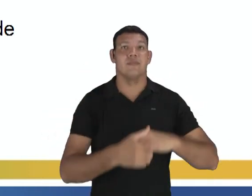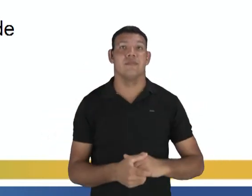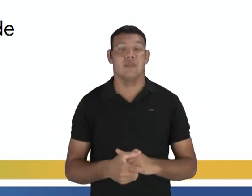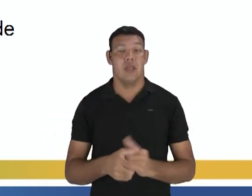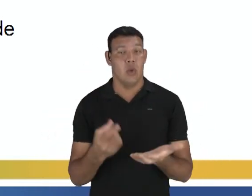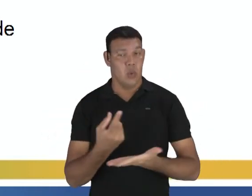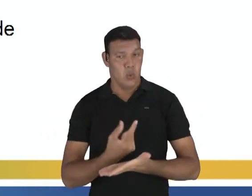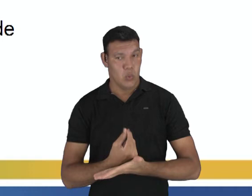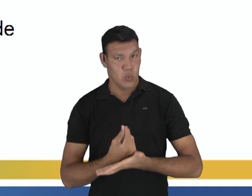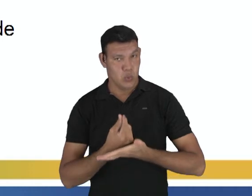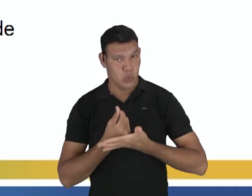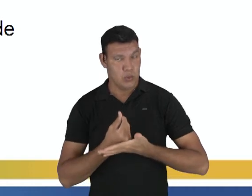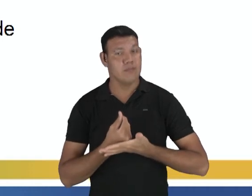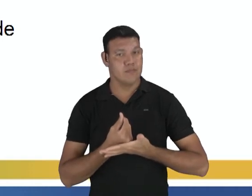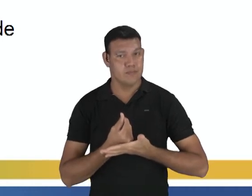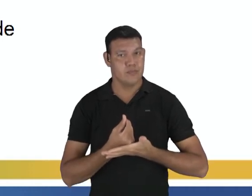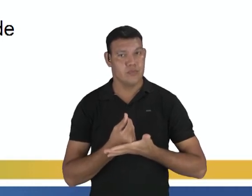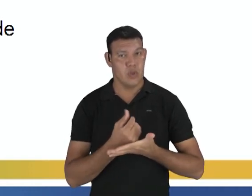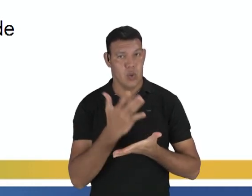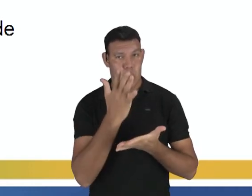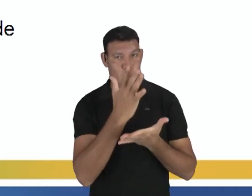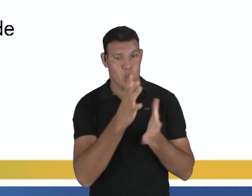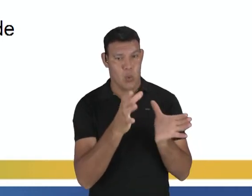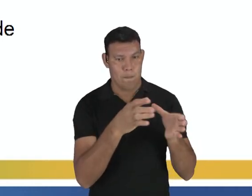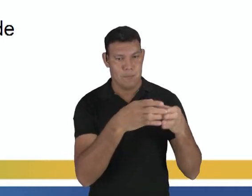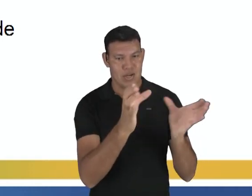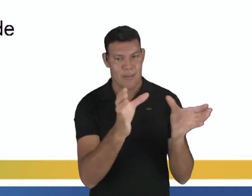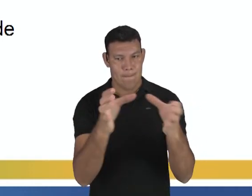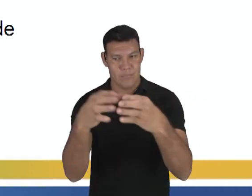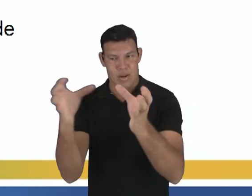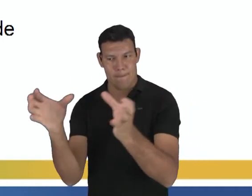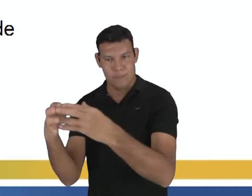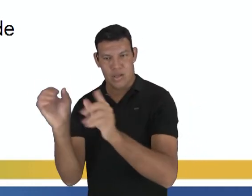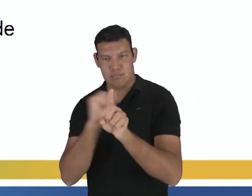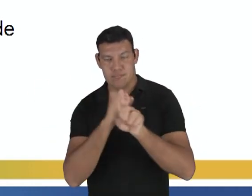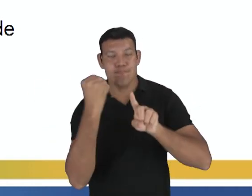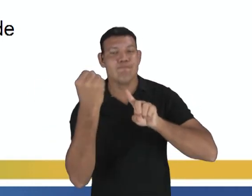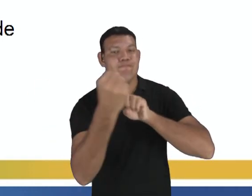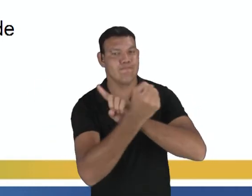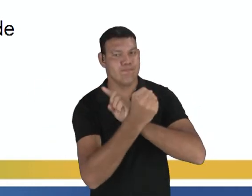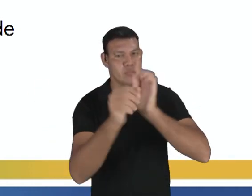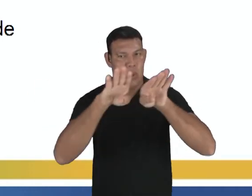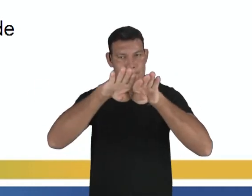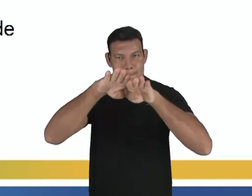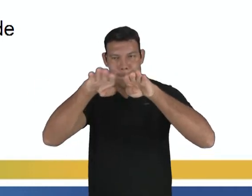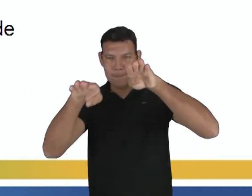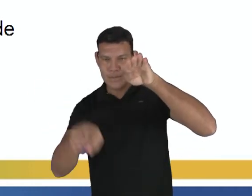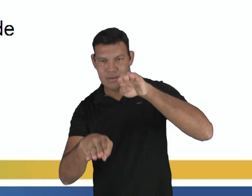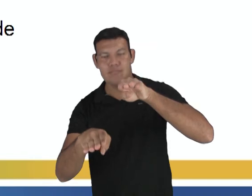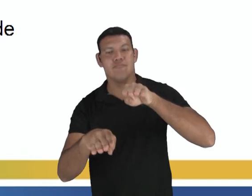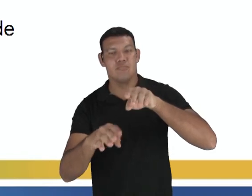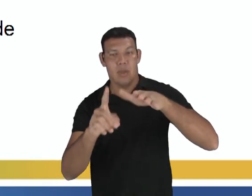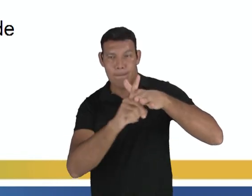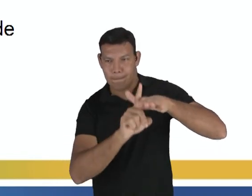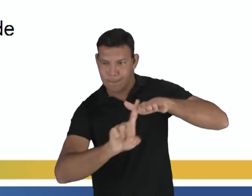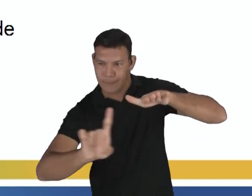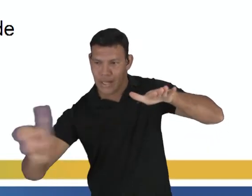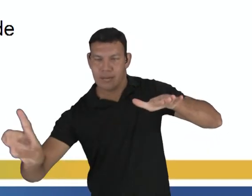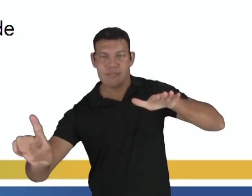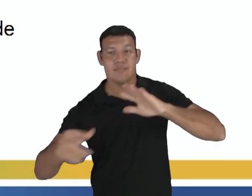com o capitalismo que as divisões sociais se tornam mais desiguais e